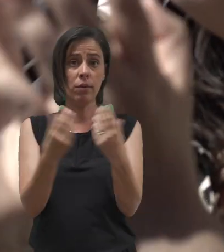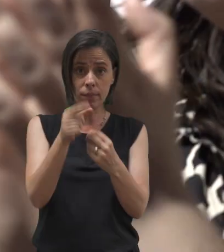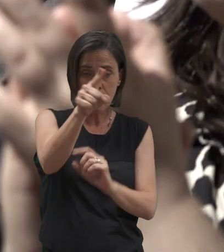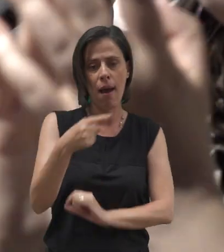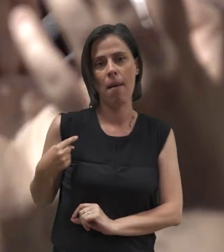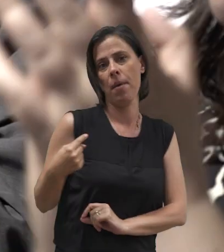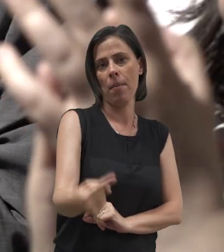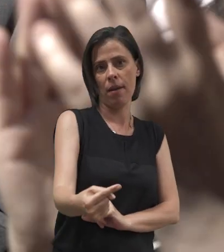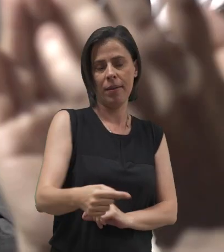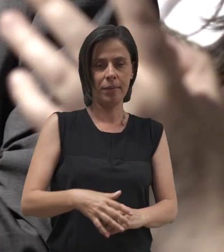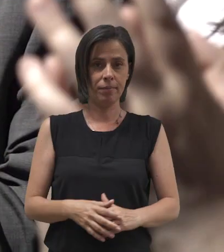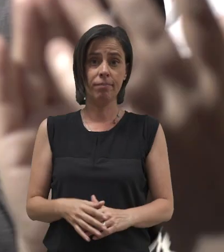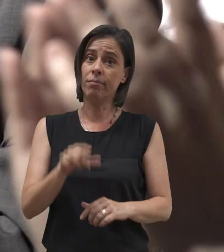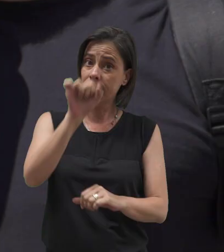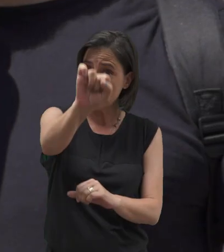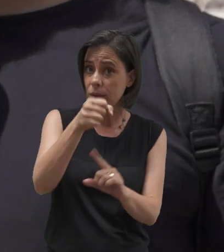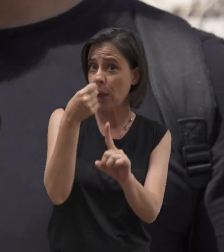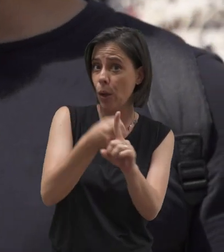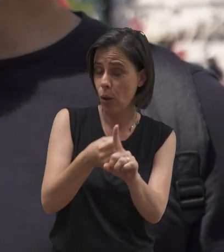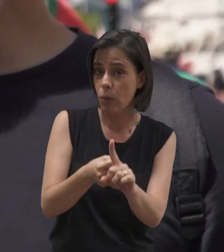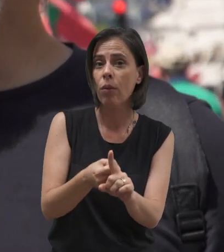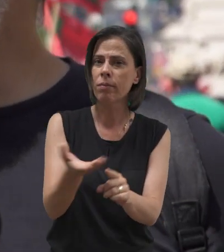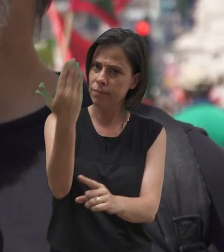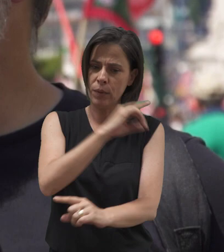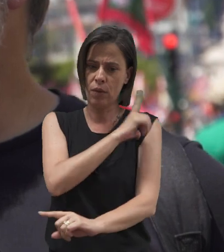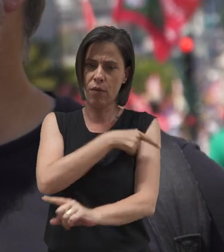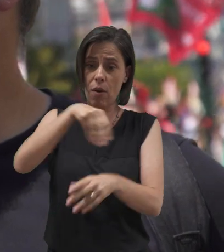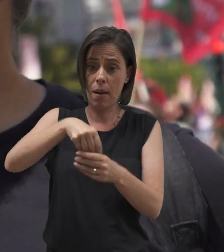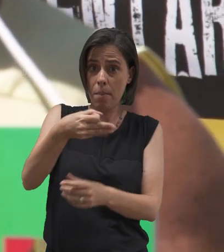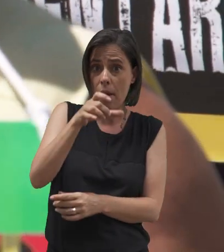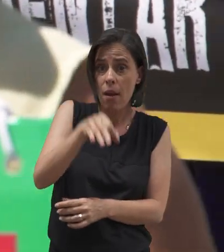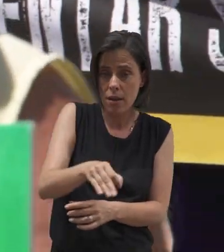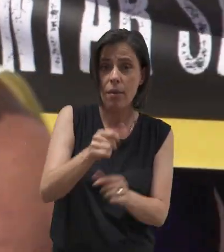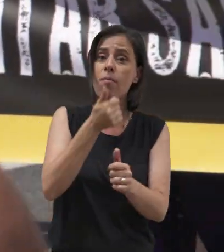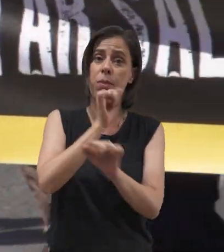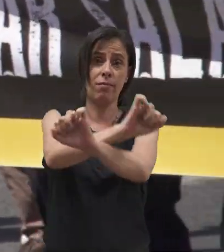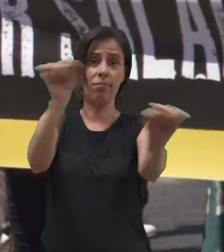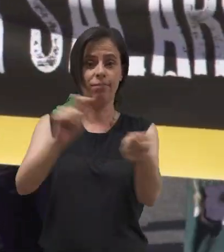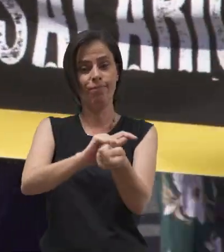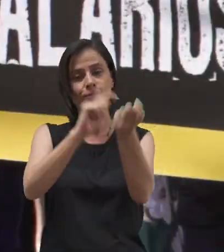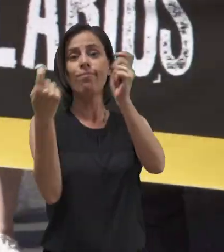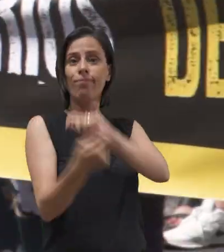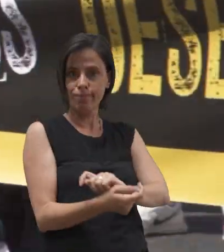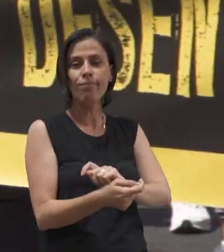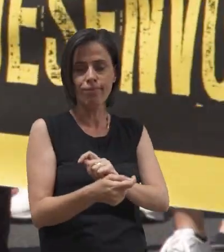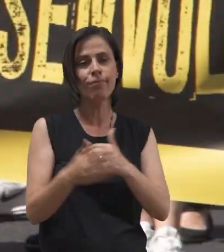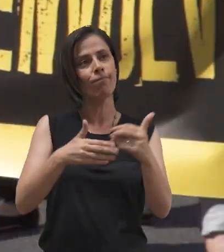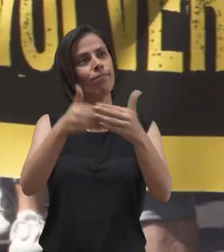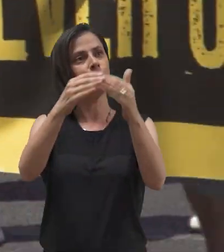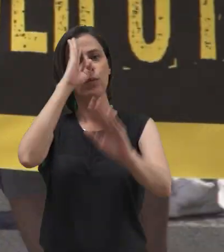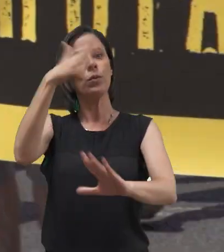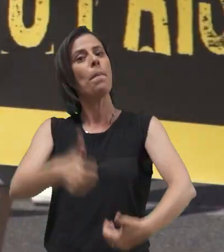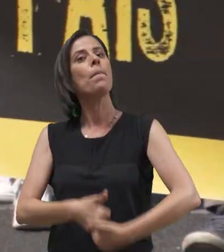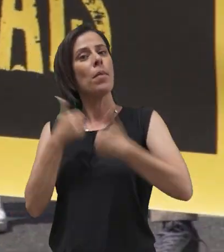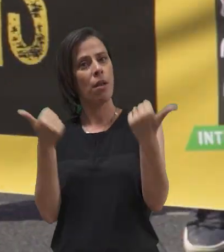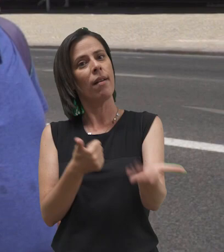todos os dias. Com a tua luta, dando mais força ao PCP, está nas tuas mãos dar a volta a isto e construir um futuro